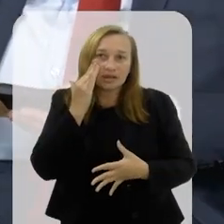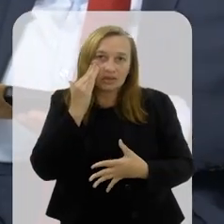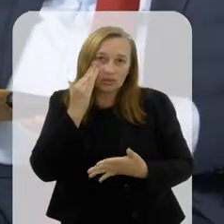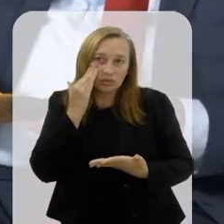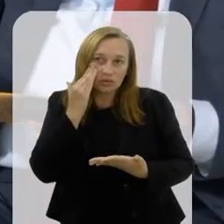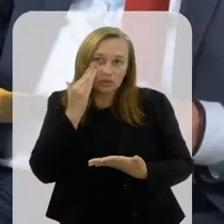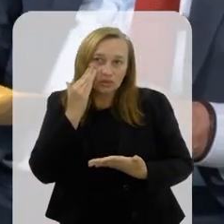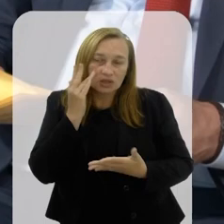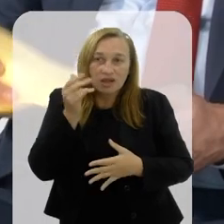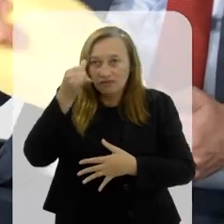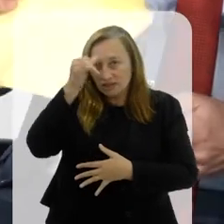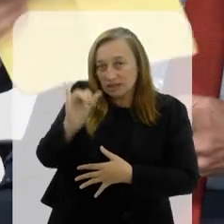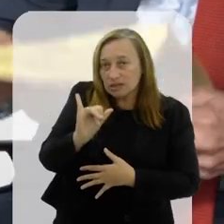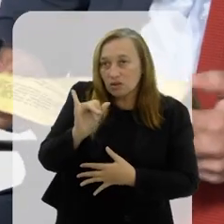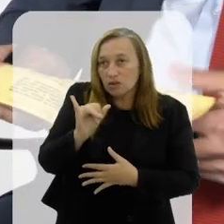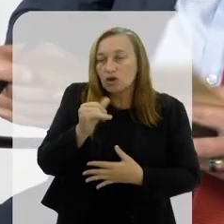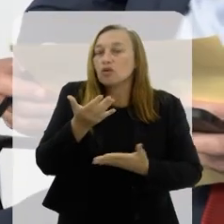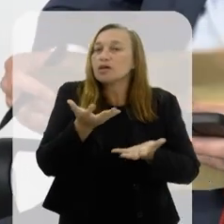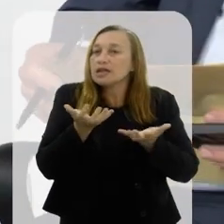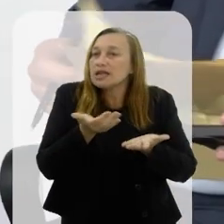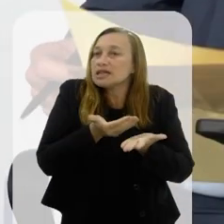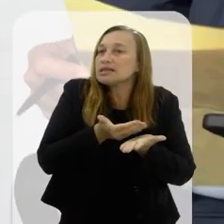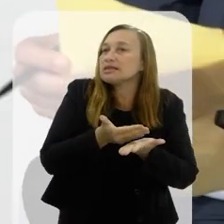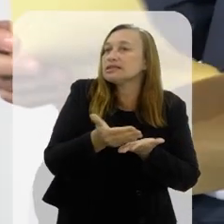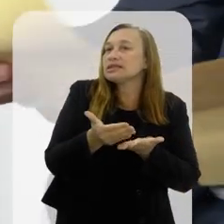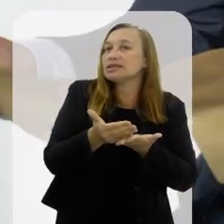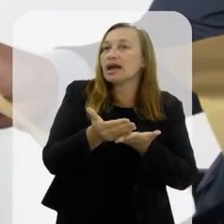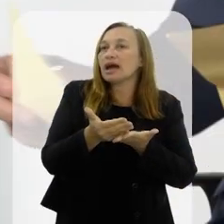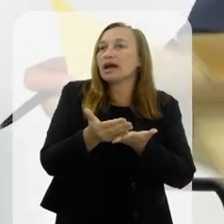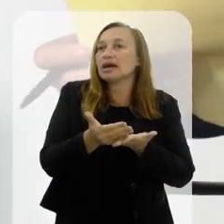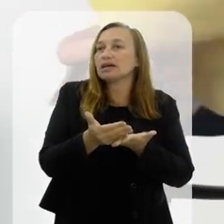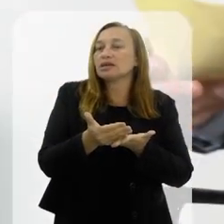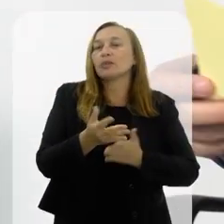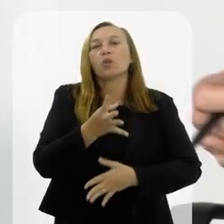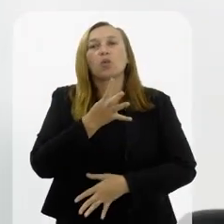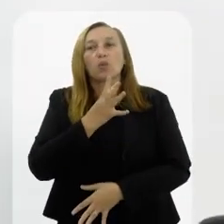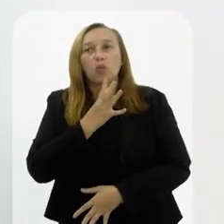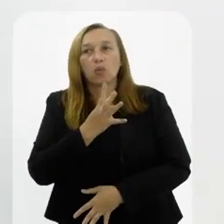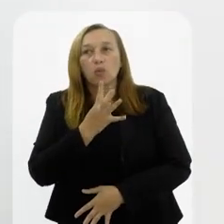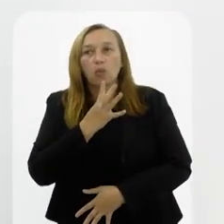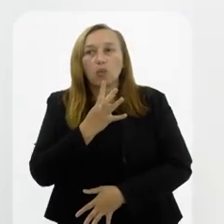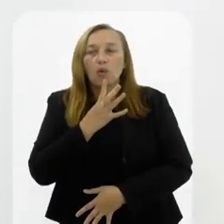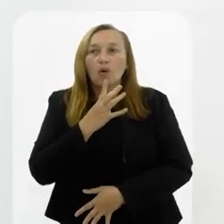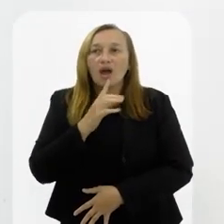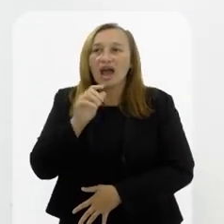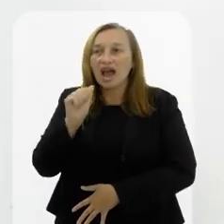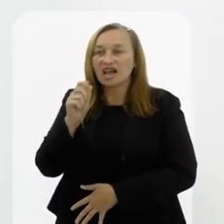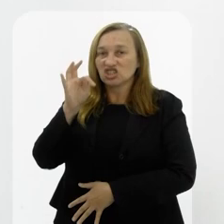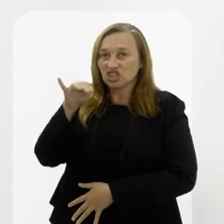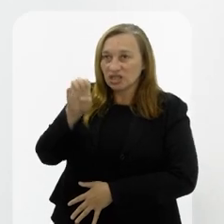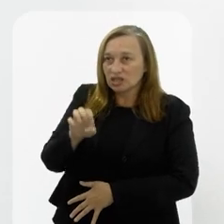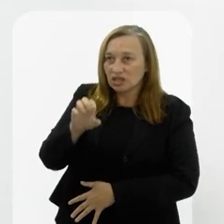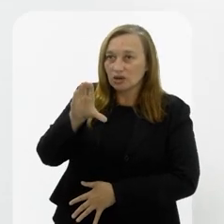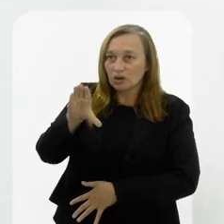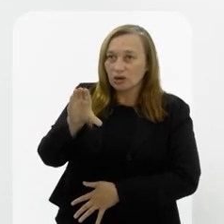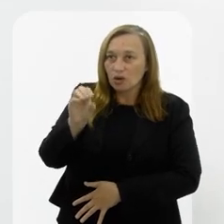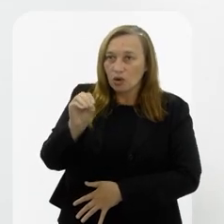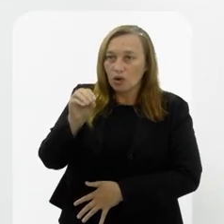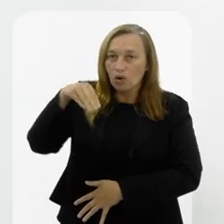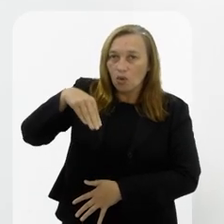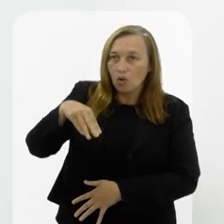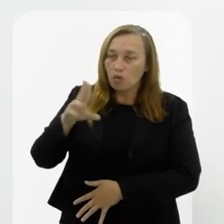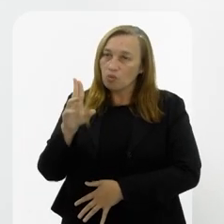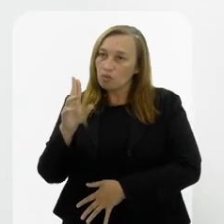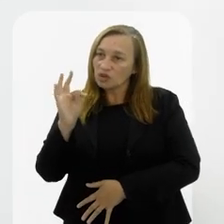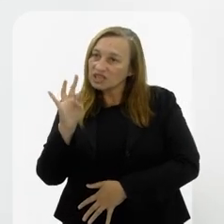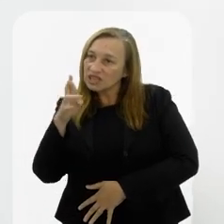do aspecto da prevenção. E aí eu queria começar deixando aqui o meu reconhecimento aos agentes comunitários de saúde,